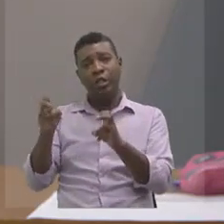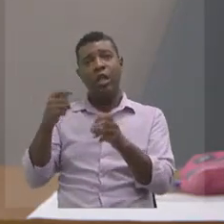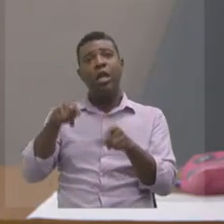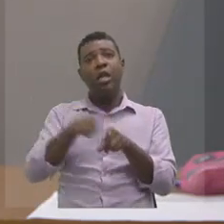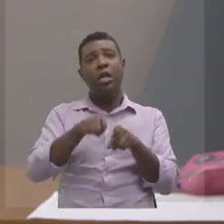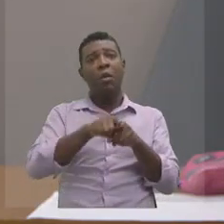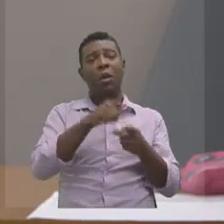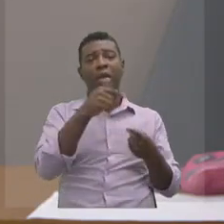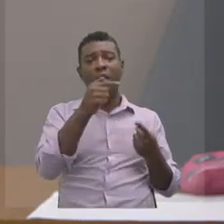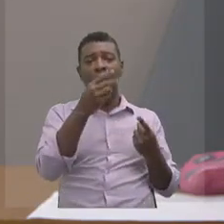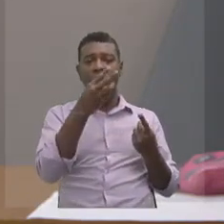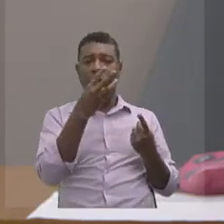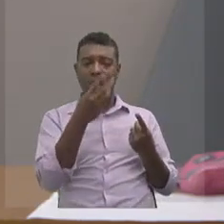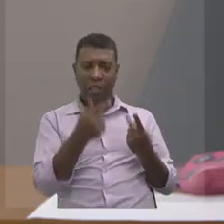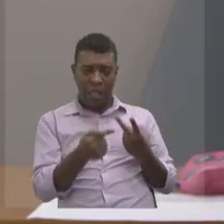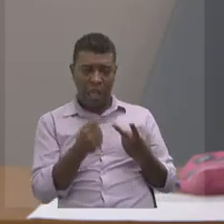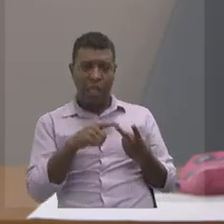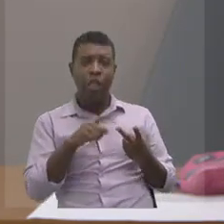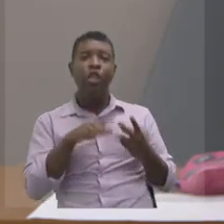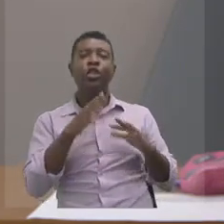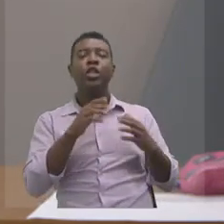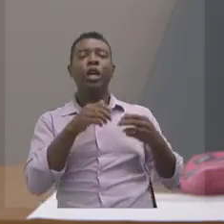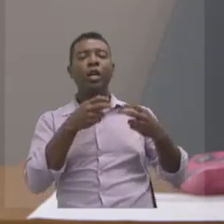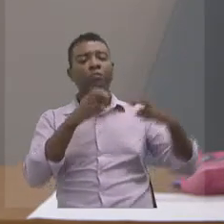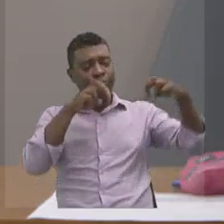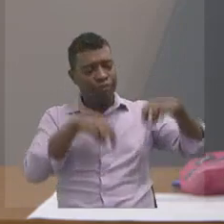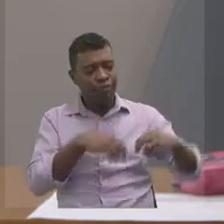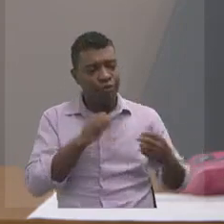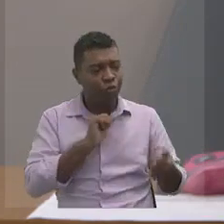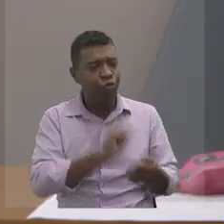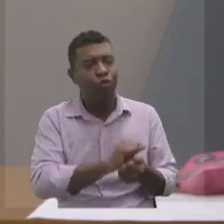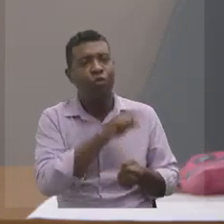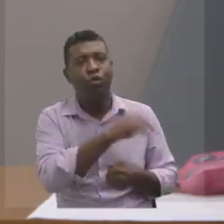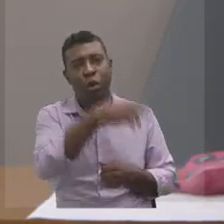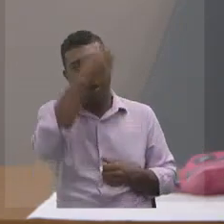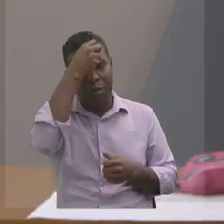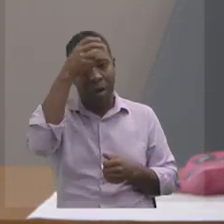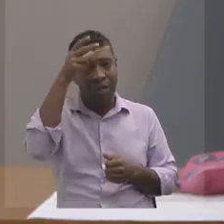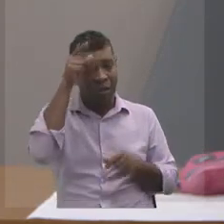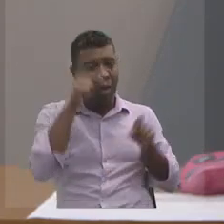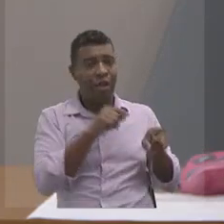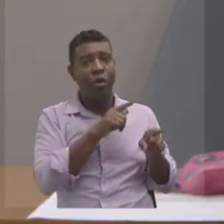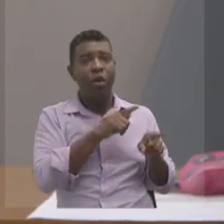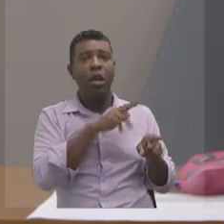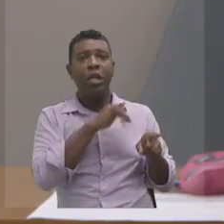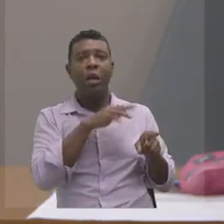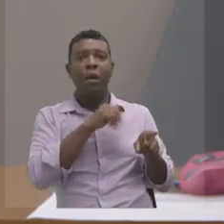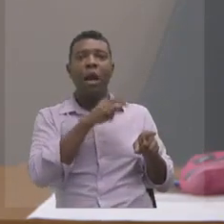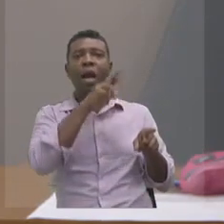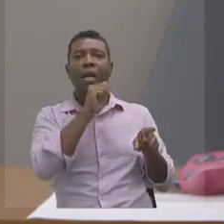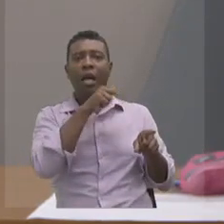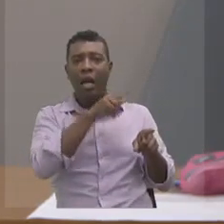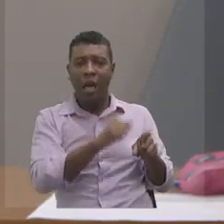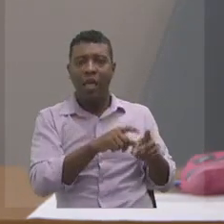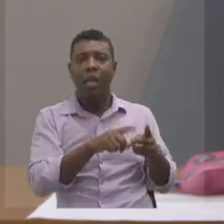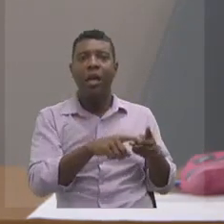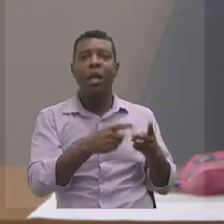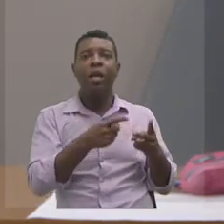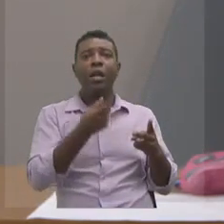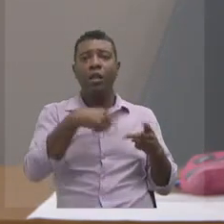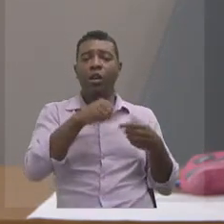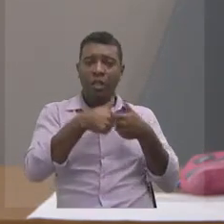é uma oportunidade de estar é junto aos prefeitos também de guimarânia inclusive então também estamos né Rodrigo né